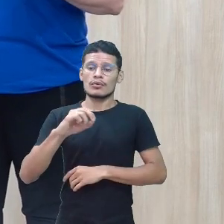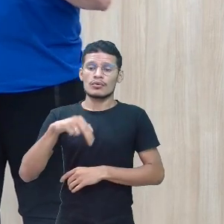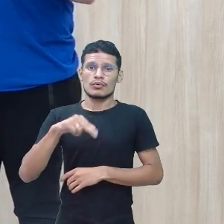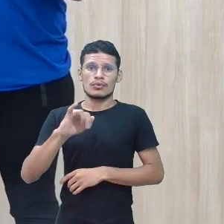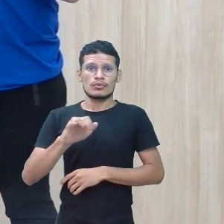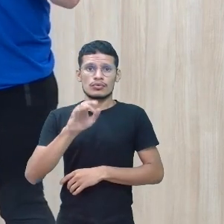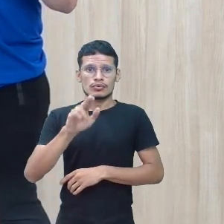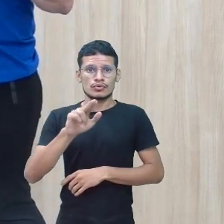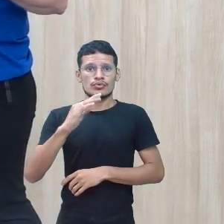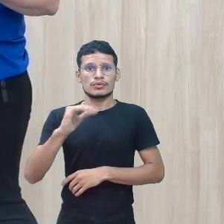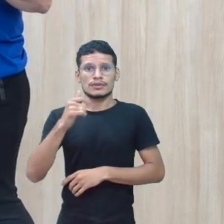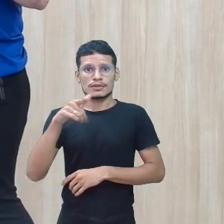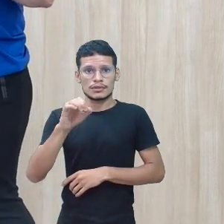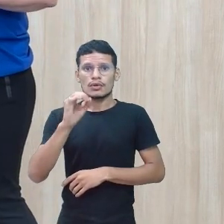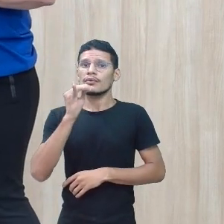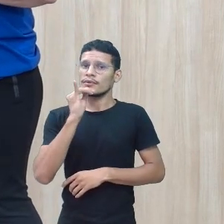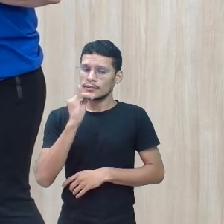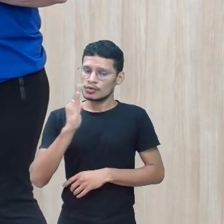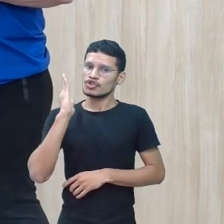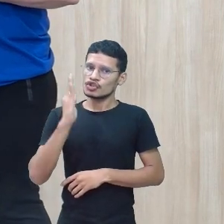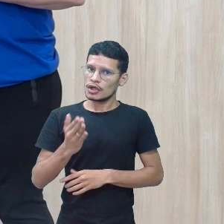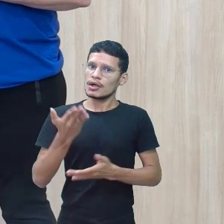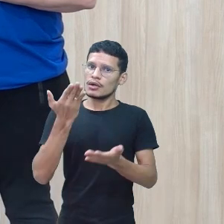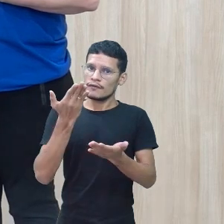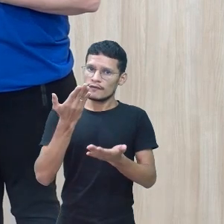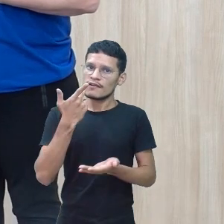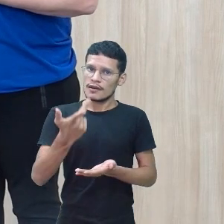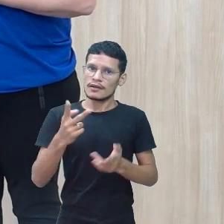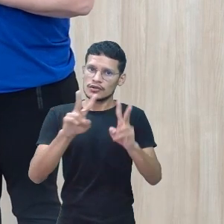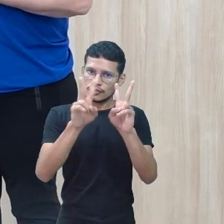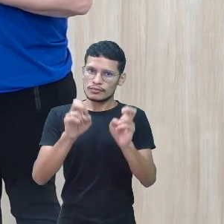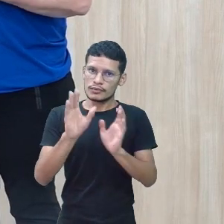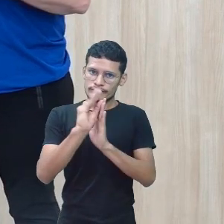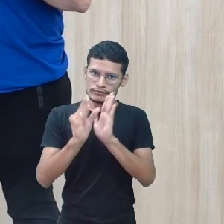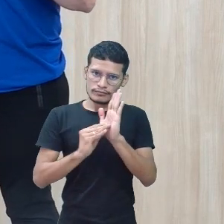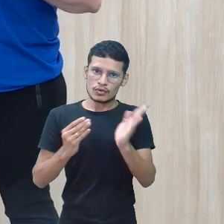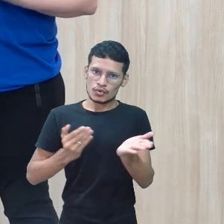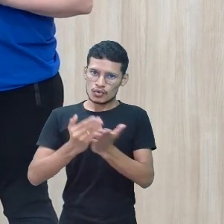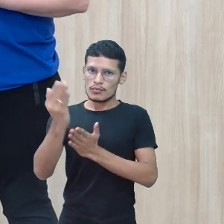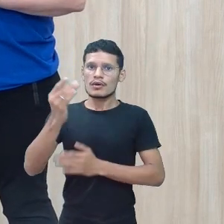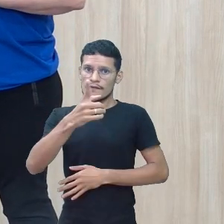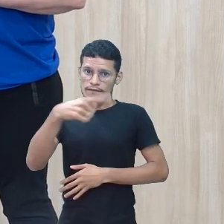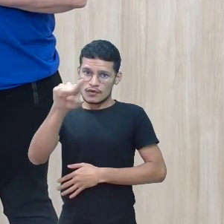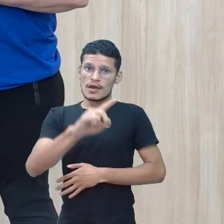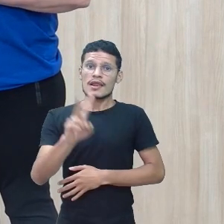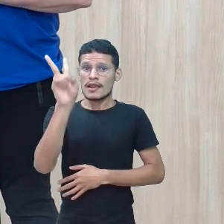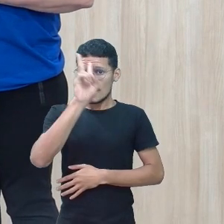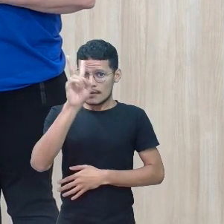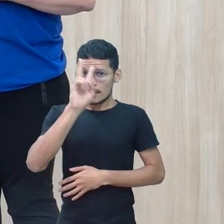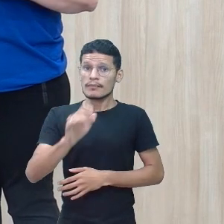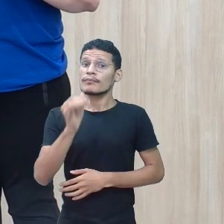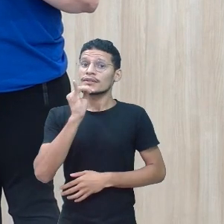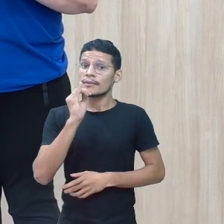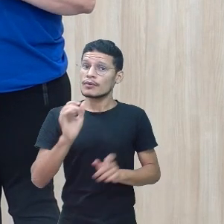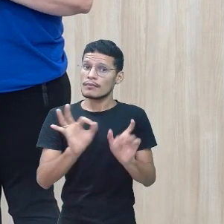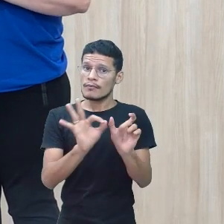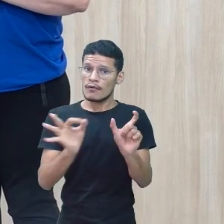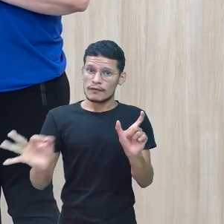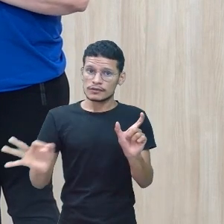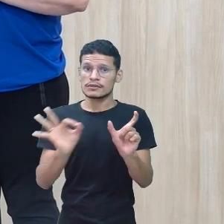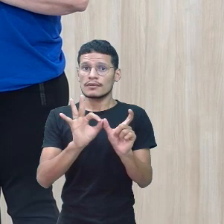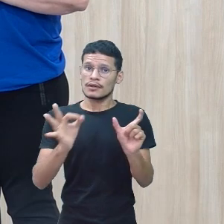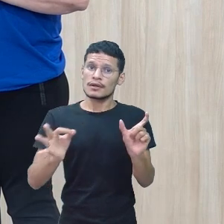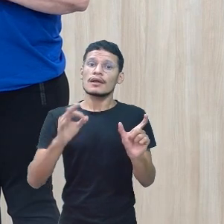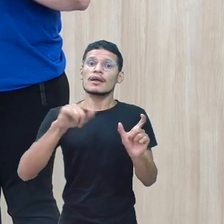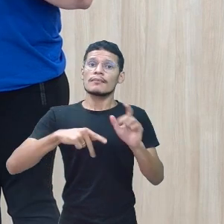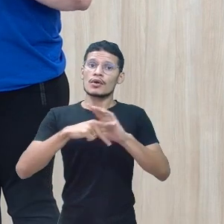como falei no início desse conteúdo. Então, vocês lembram que morfossintaxe é a junção de